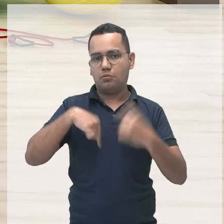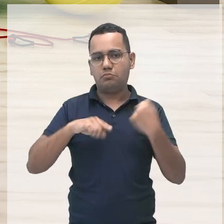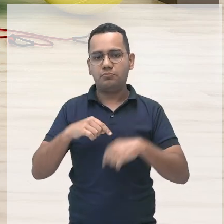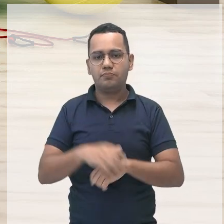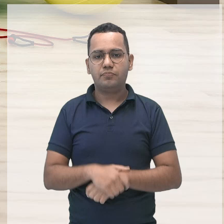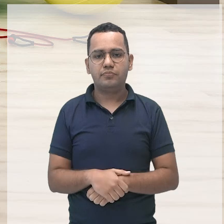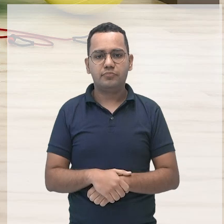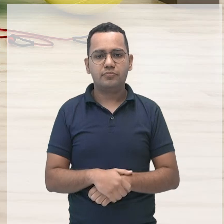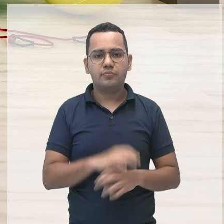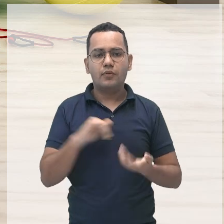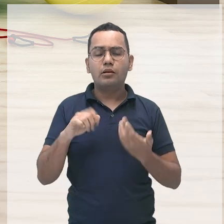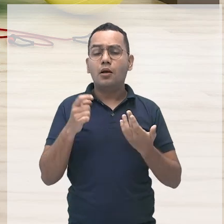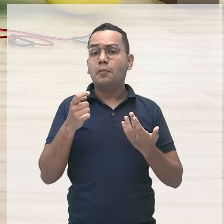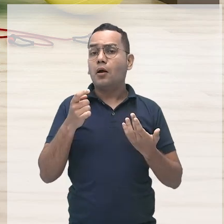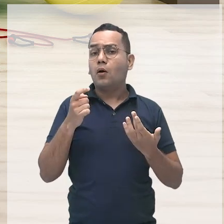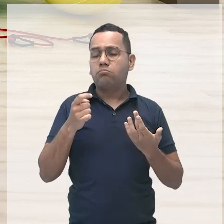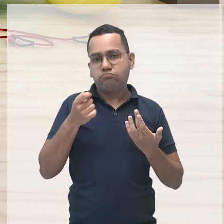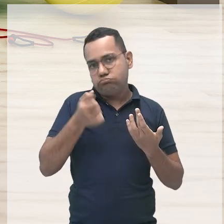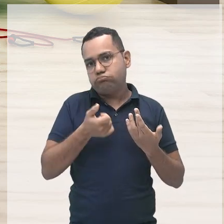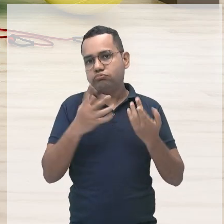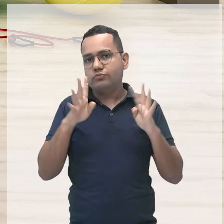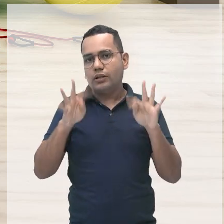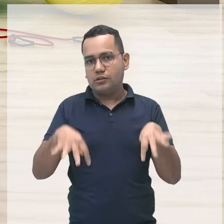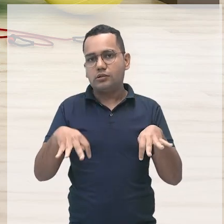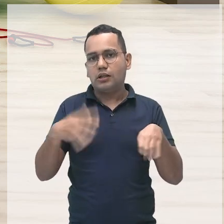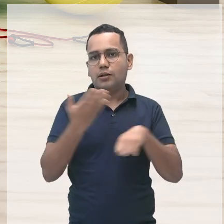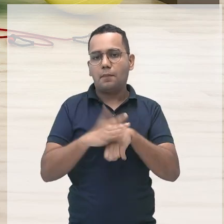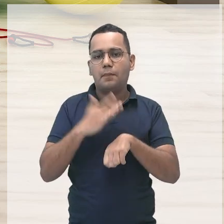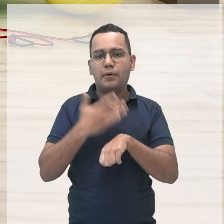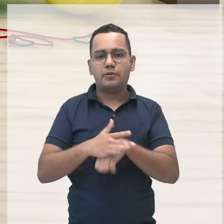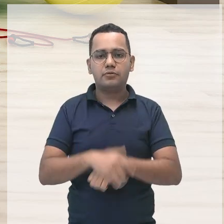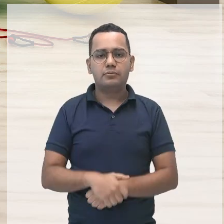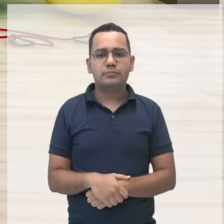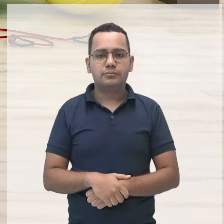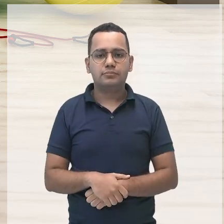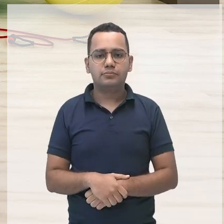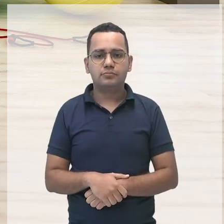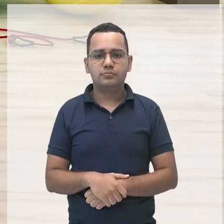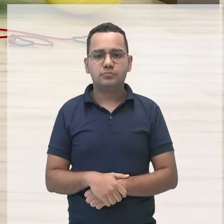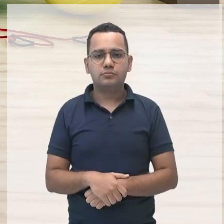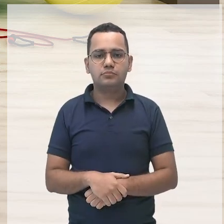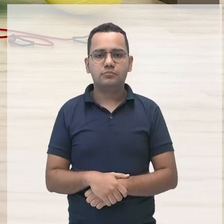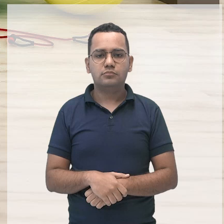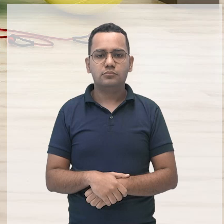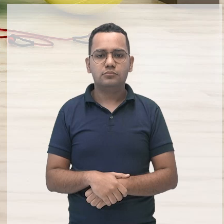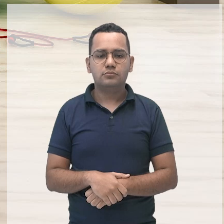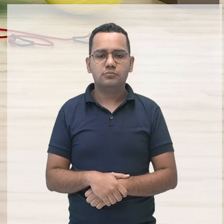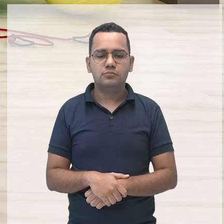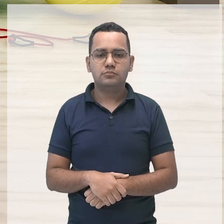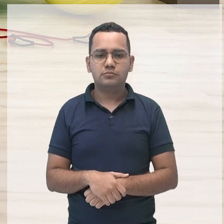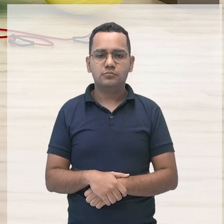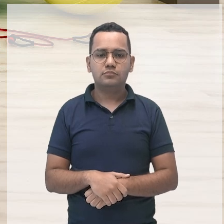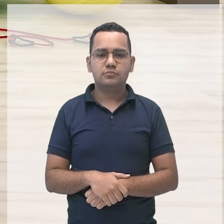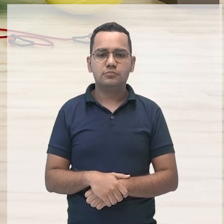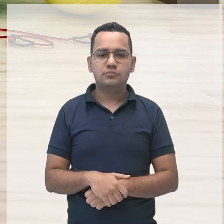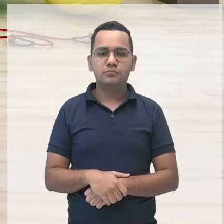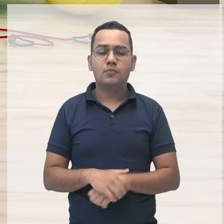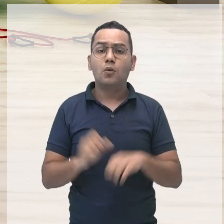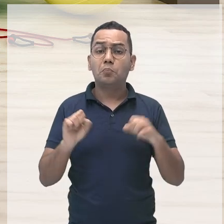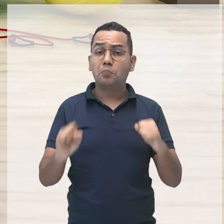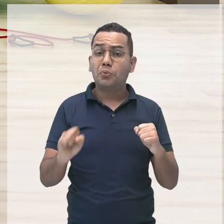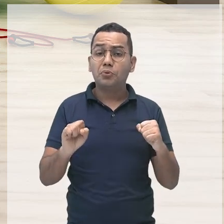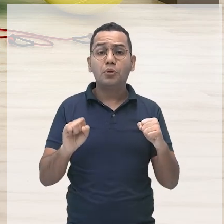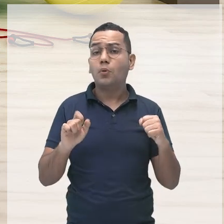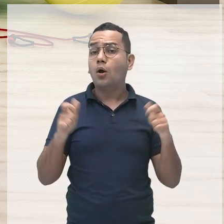finalizar esse treinamento, a gente pode finalizar contemplando também a parte da